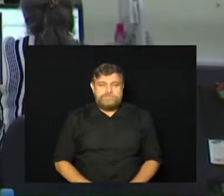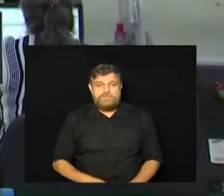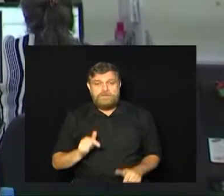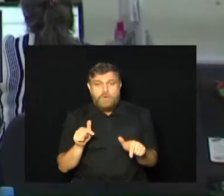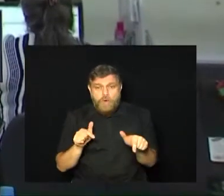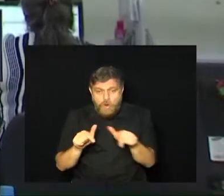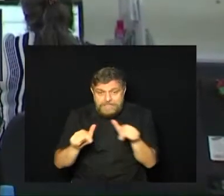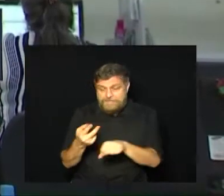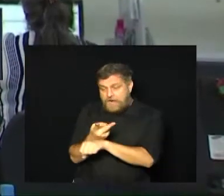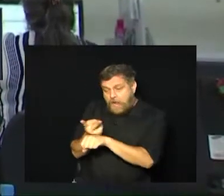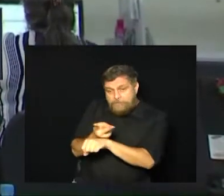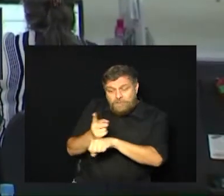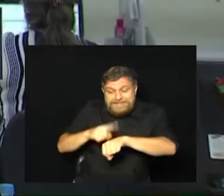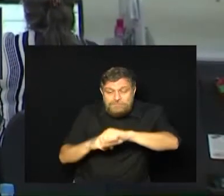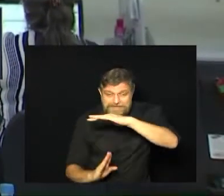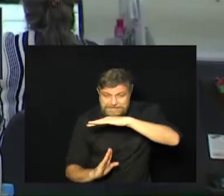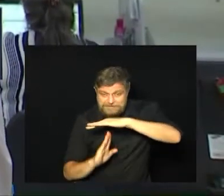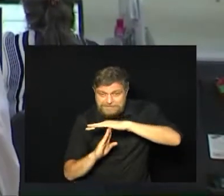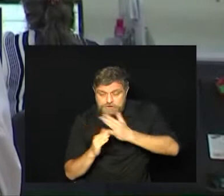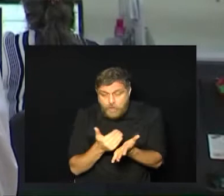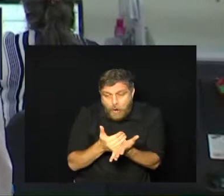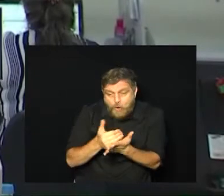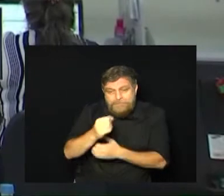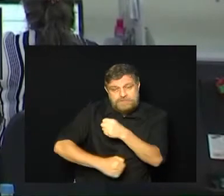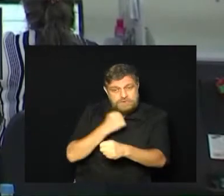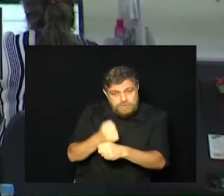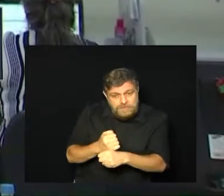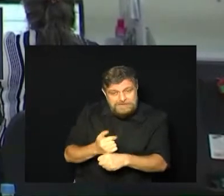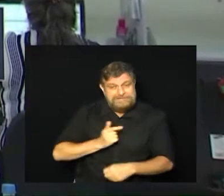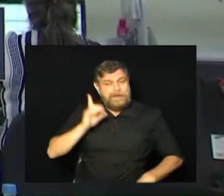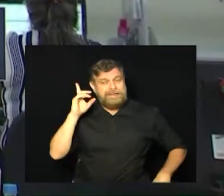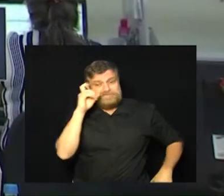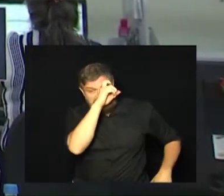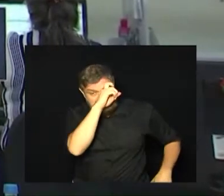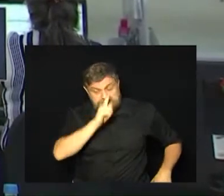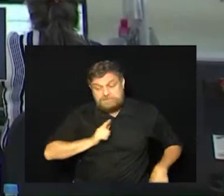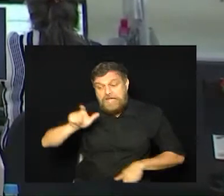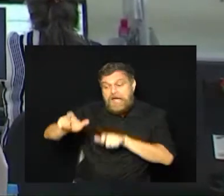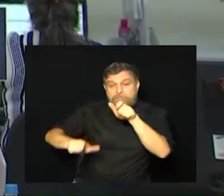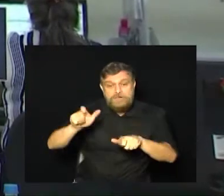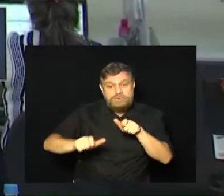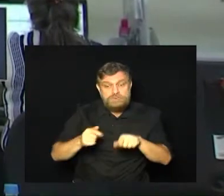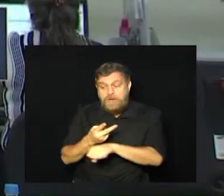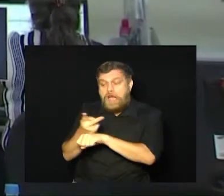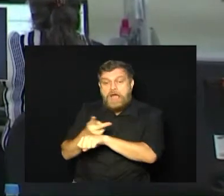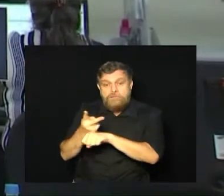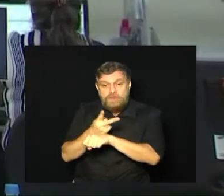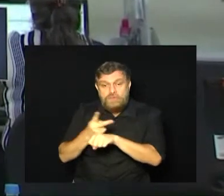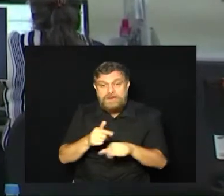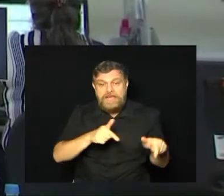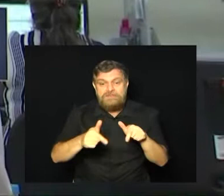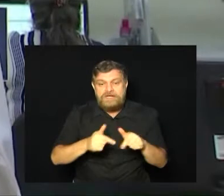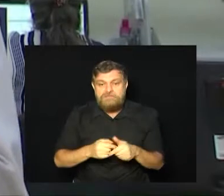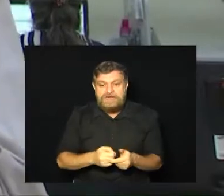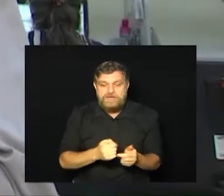A procura de emprego temporário agora no início do ano é mais difícil, as pessoas procuram mais por um emprego fixo.